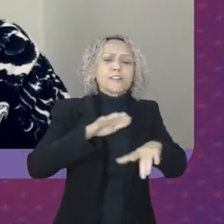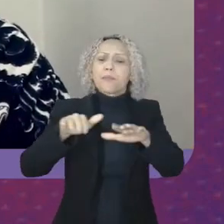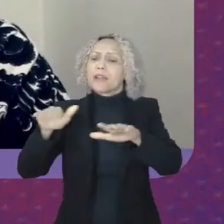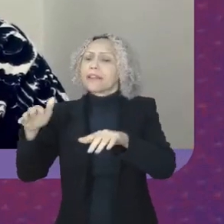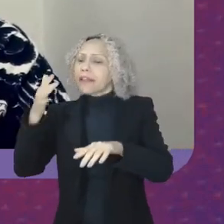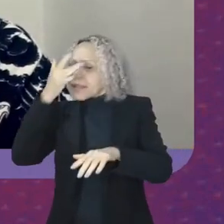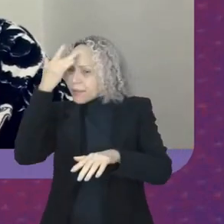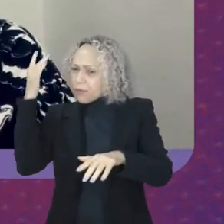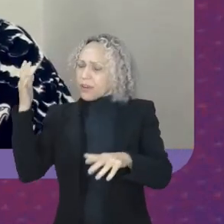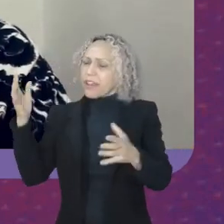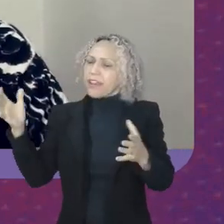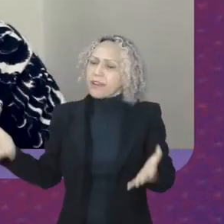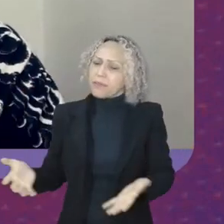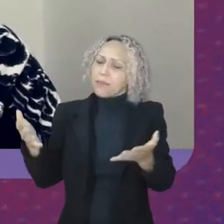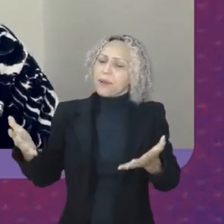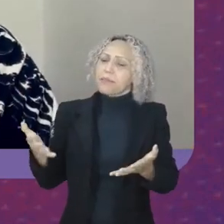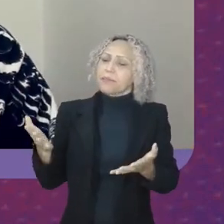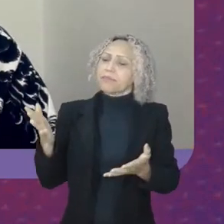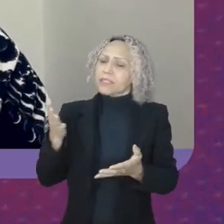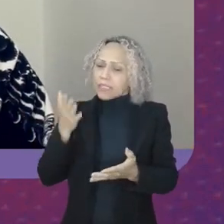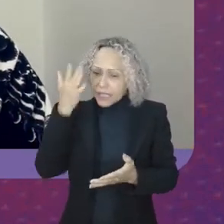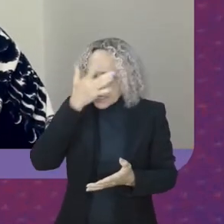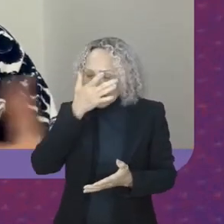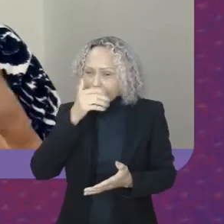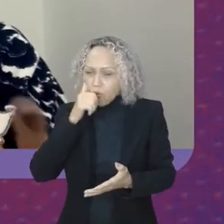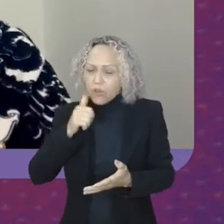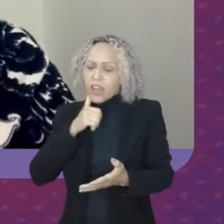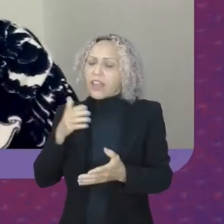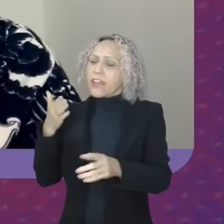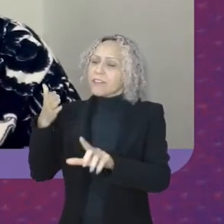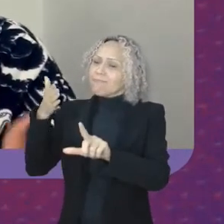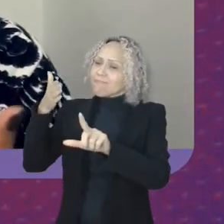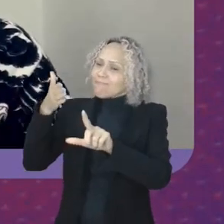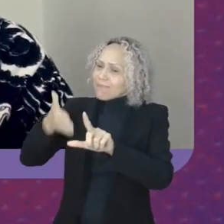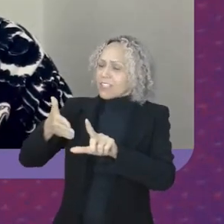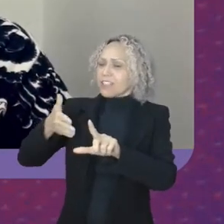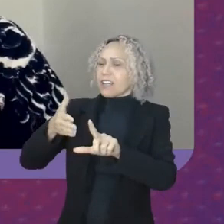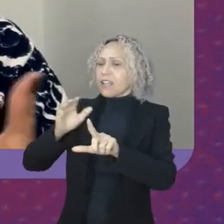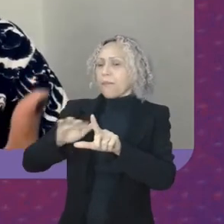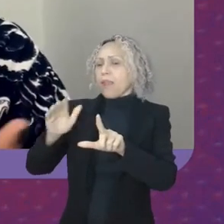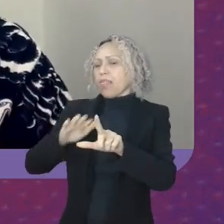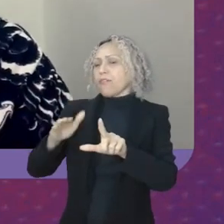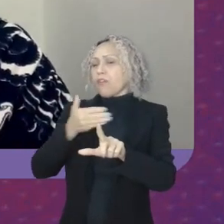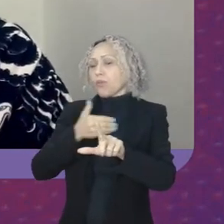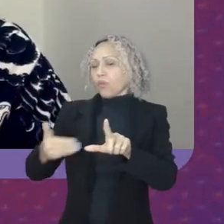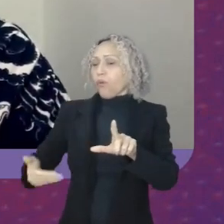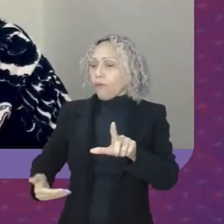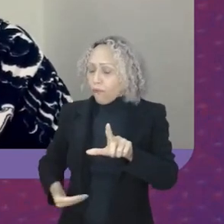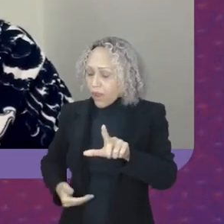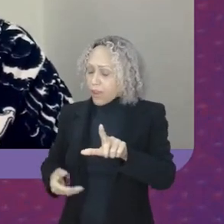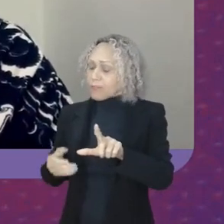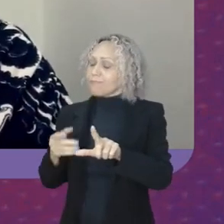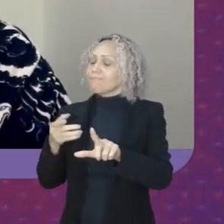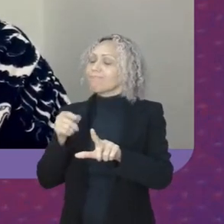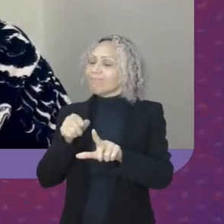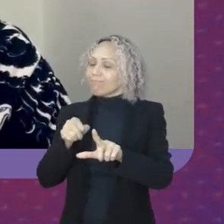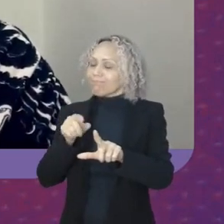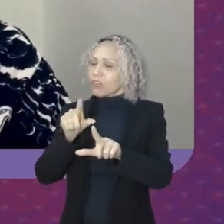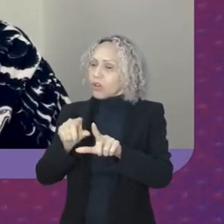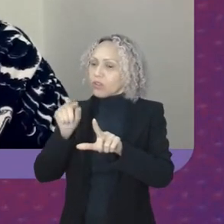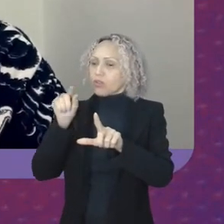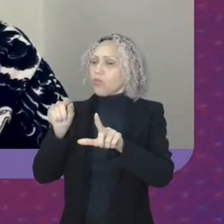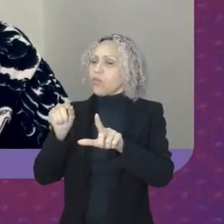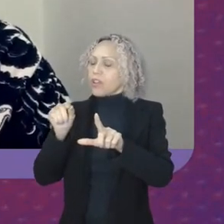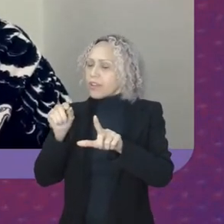redes sociais do Ministério das Mulheres. Então, eu também convido-as a estarem seguindo o Instagram